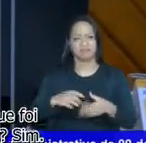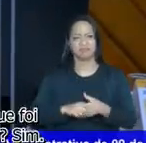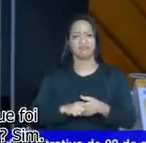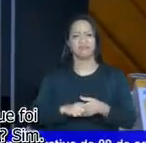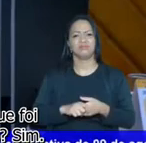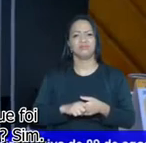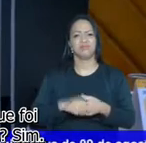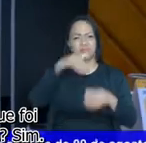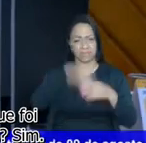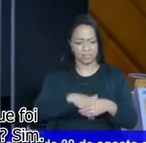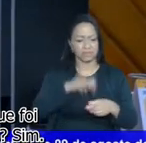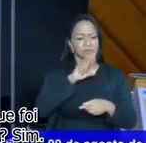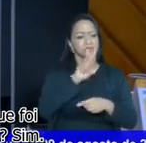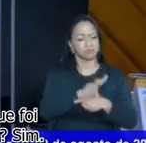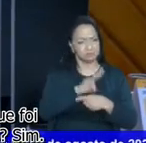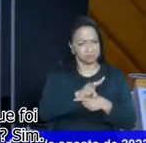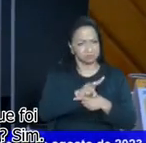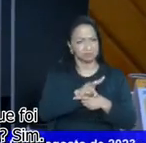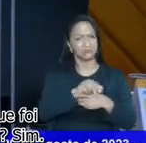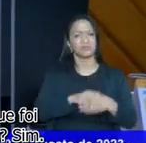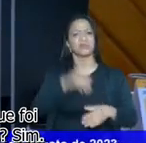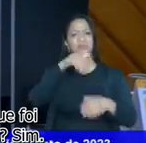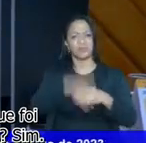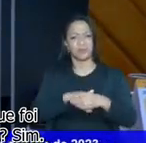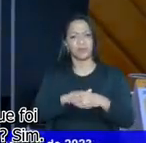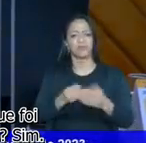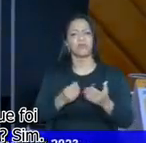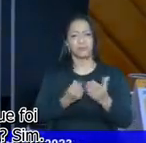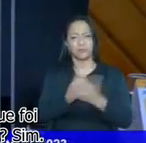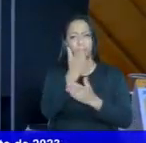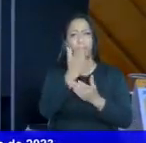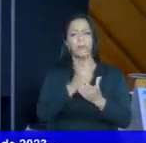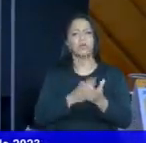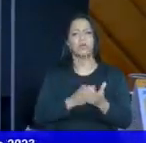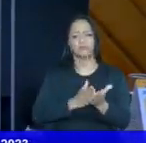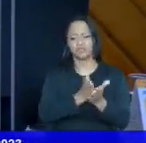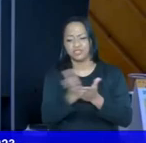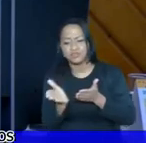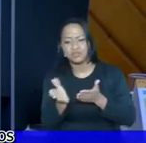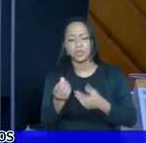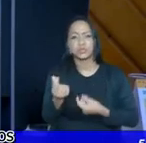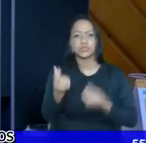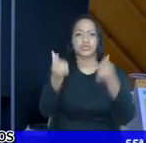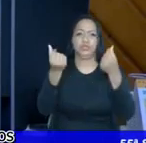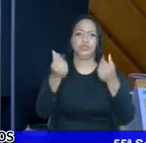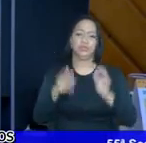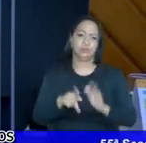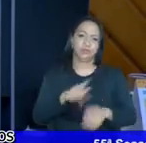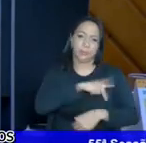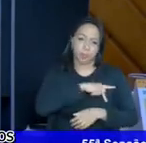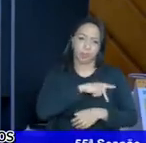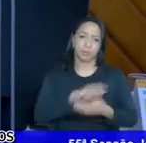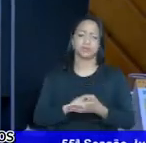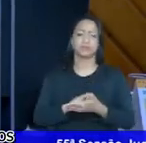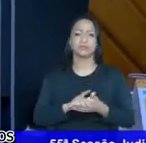vai ser protegida? Sim. O voto do eleitor que foi comprado com desvio de dinheiro pode ser protegido? Sim. Mas o erário não vai ser